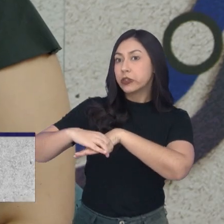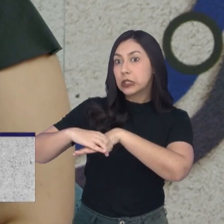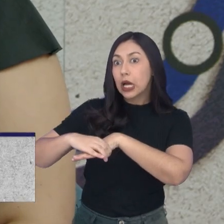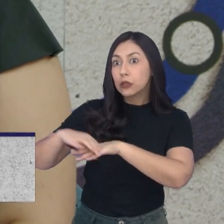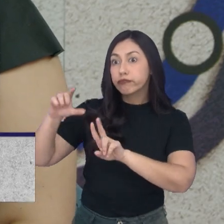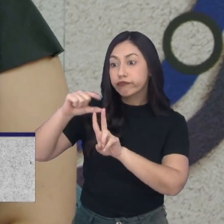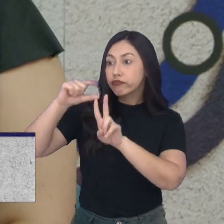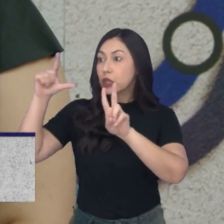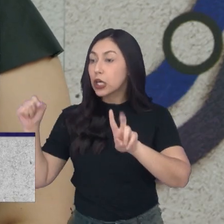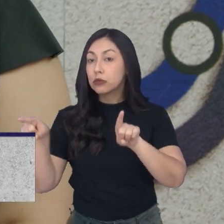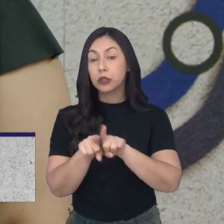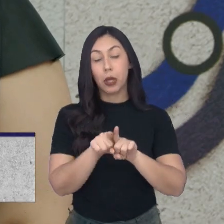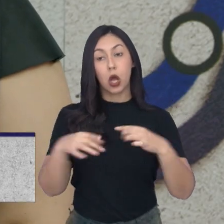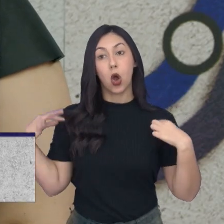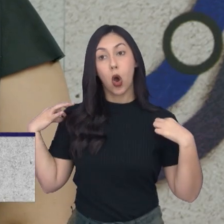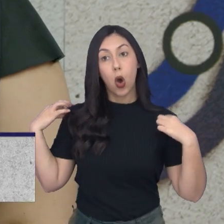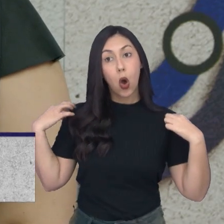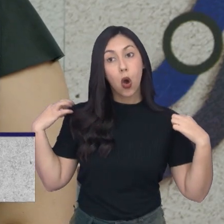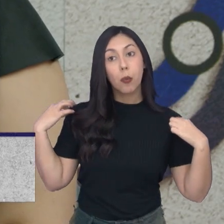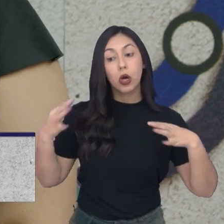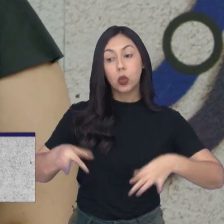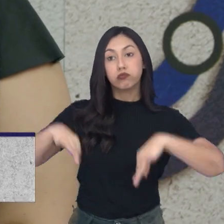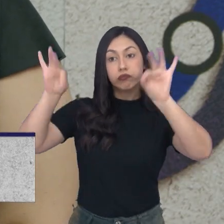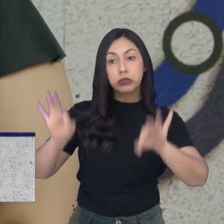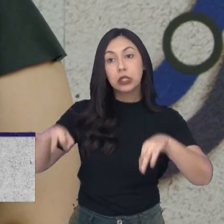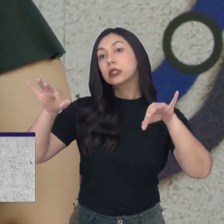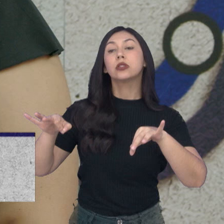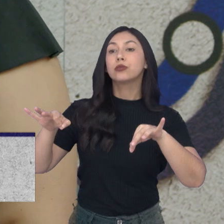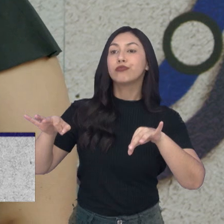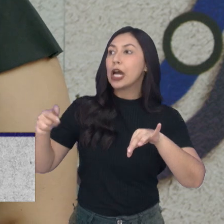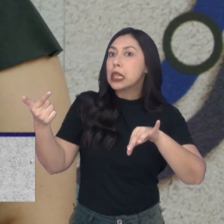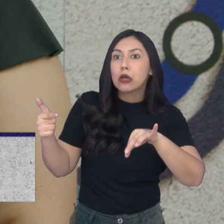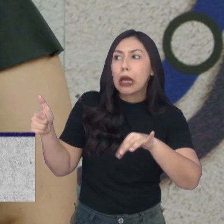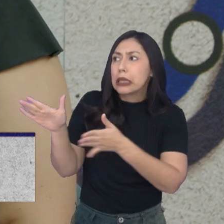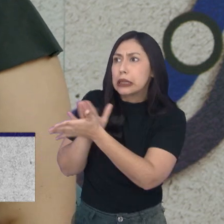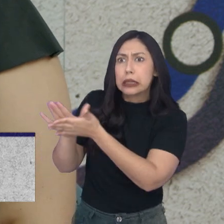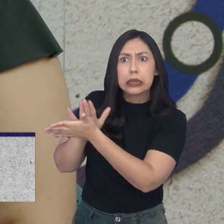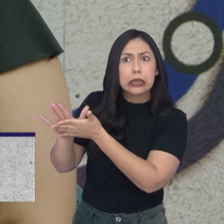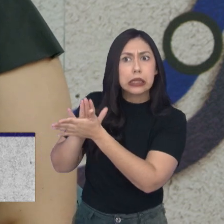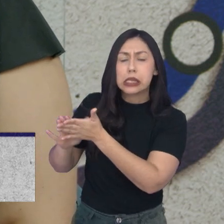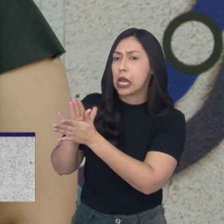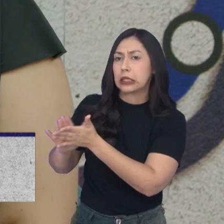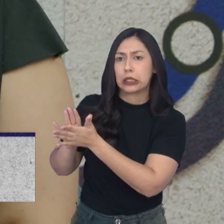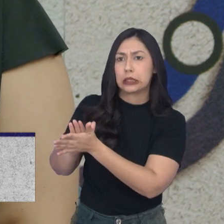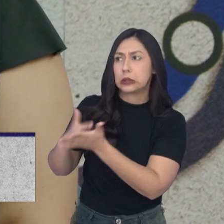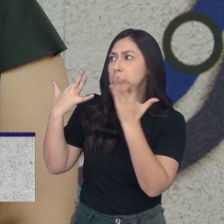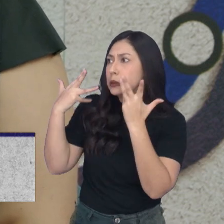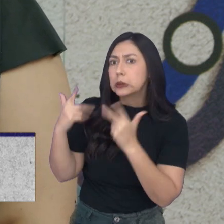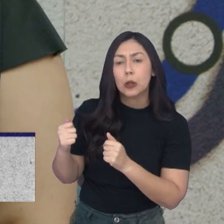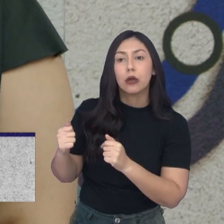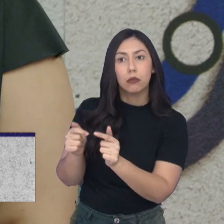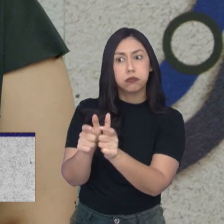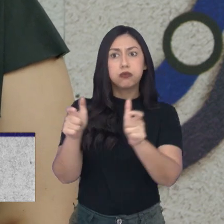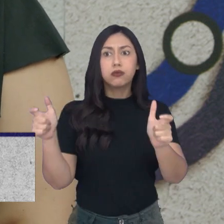roupas, né, com tecidos que não vêm de origem animal, está crescendo bastante. E sai muito